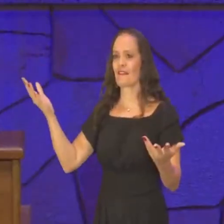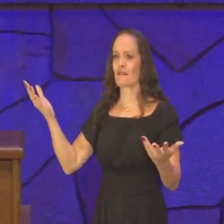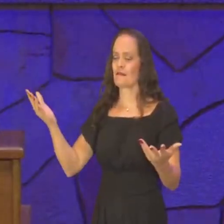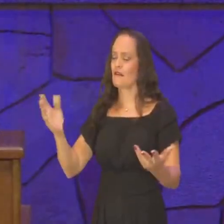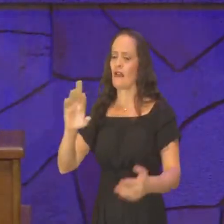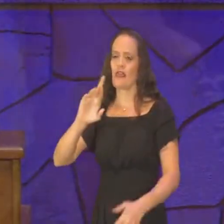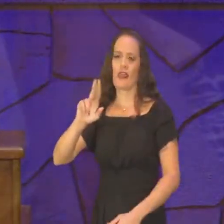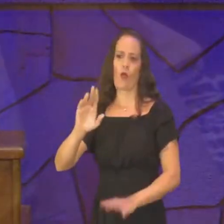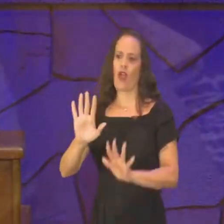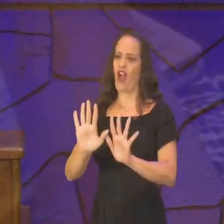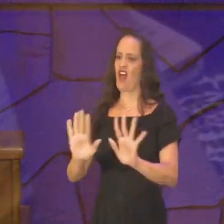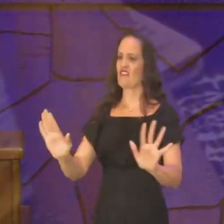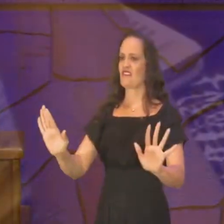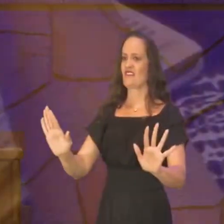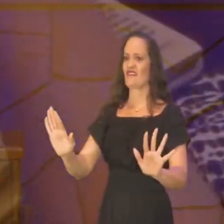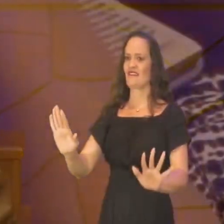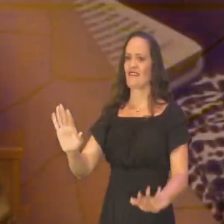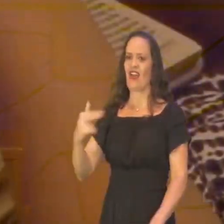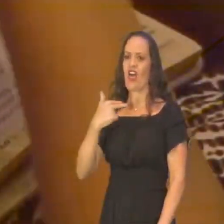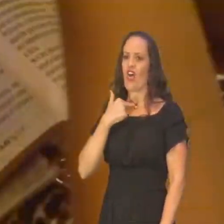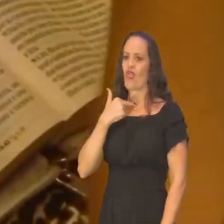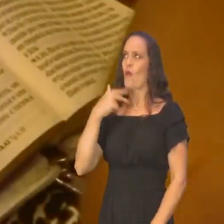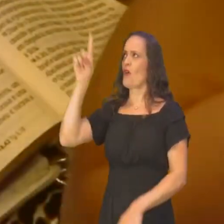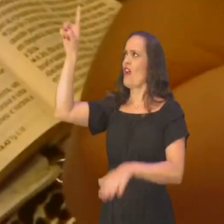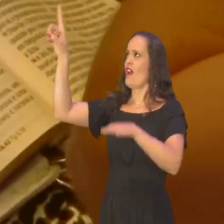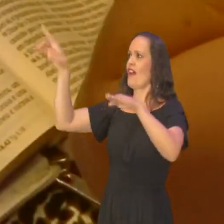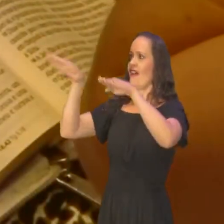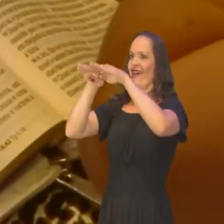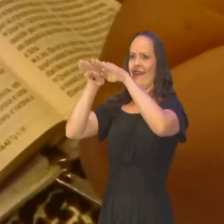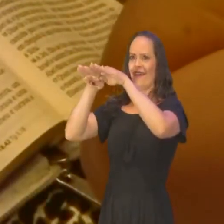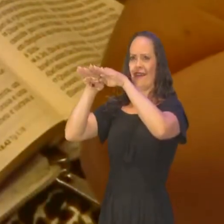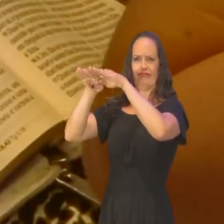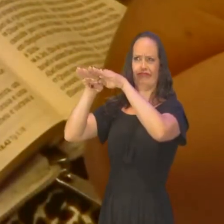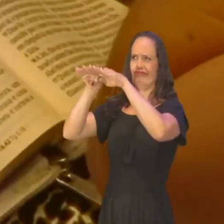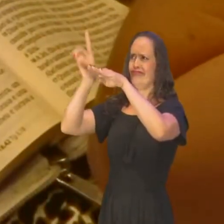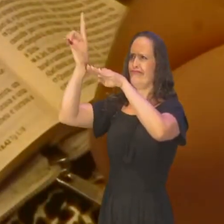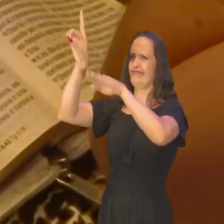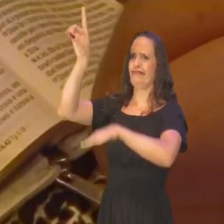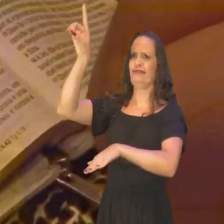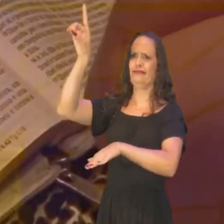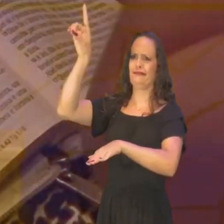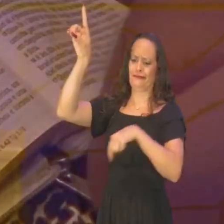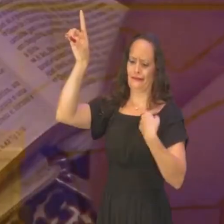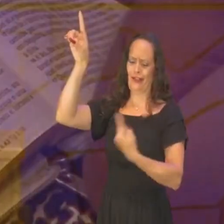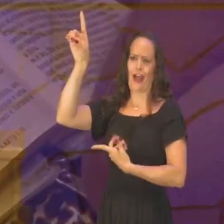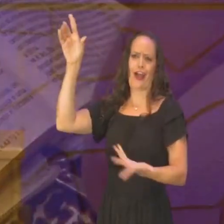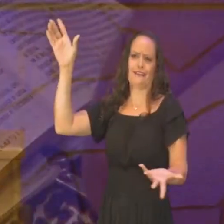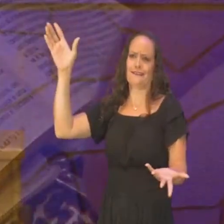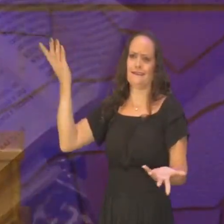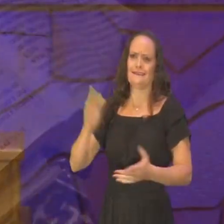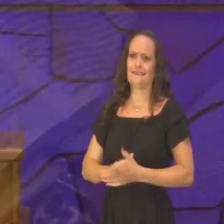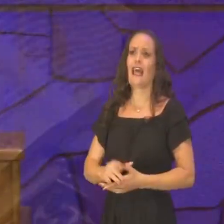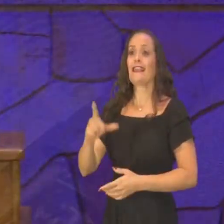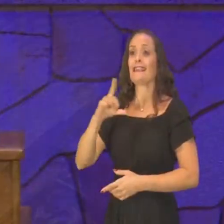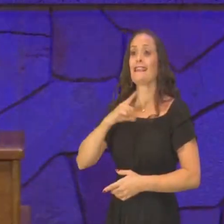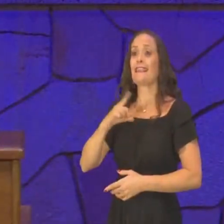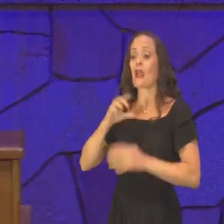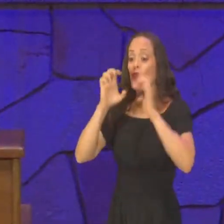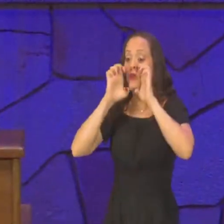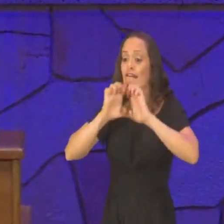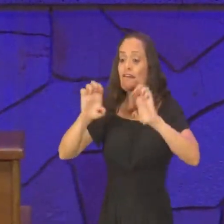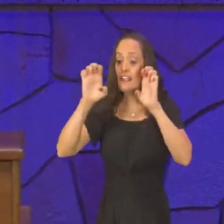que nós desejamos está de acordo com a vontade de Deus. Há uma palavra de Deus lançada sobre a nossa vida, há o